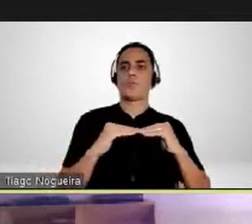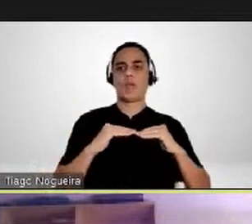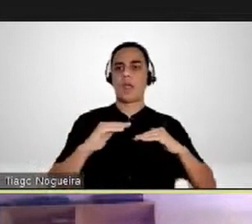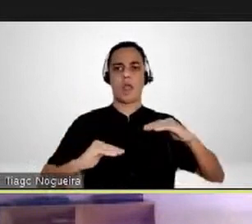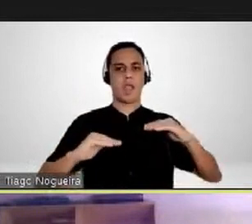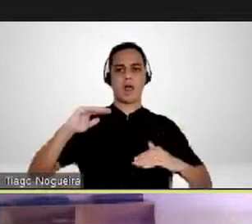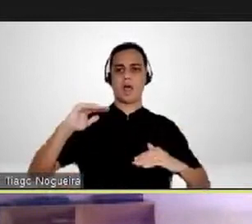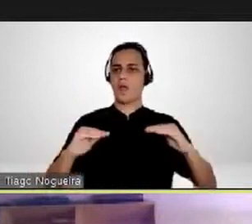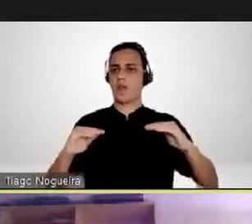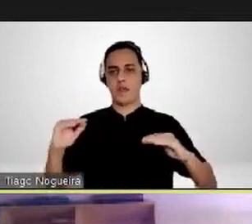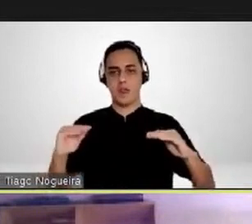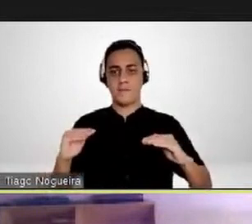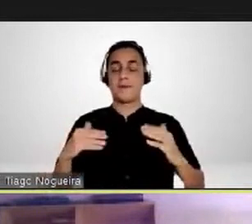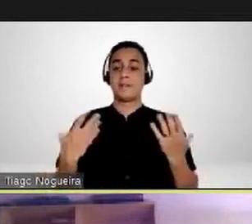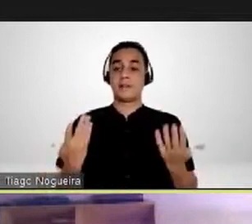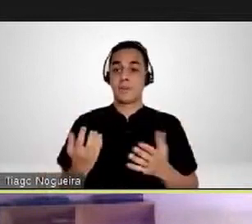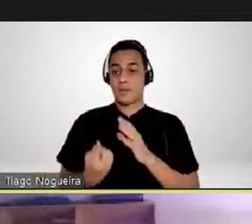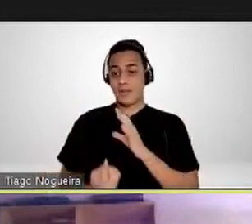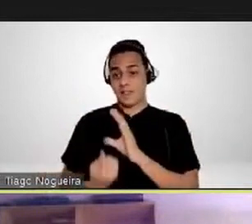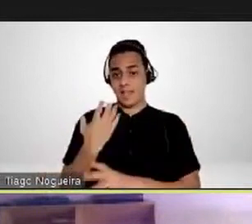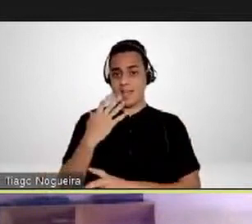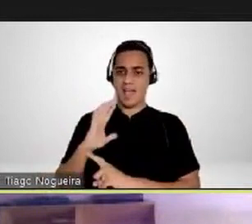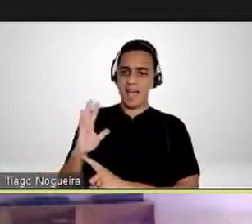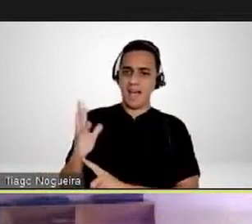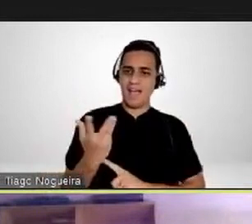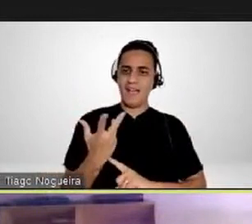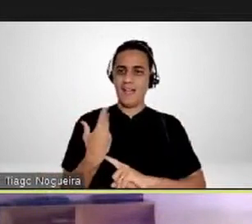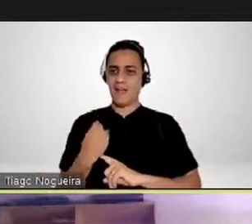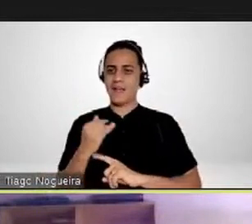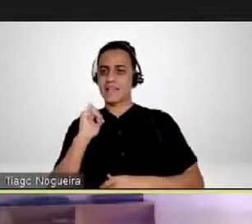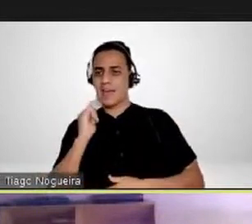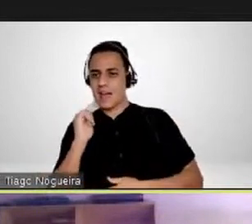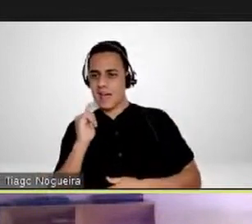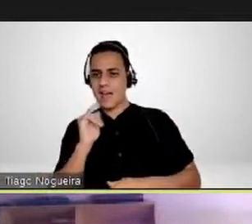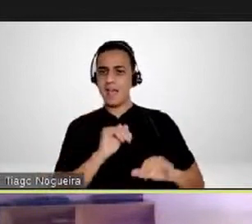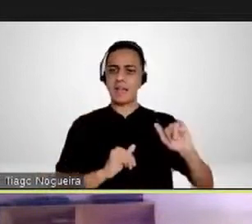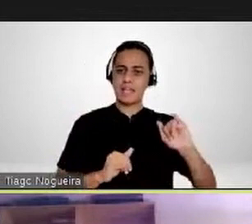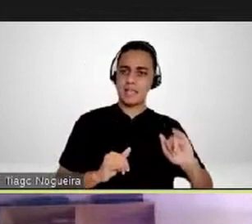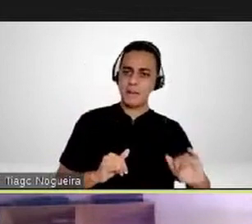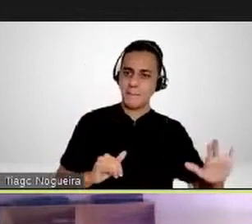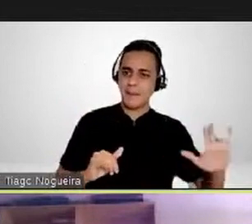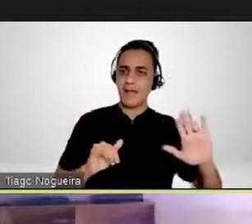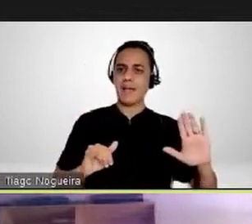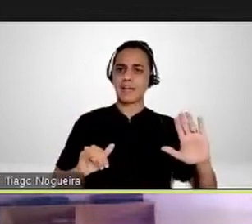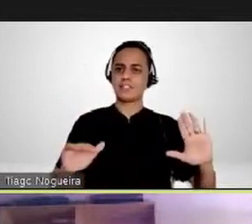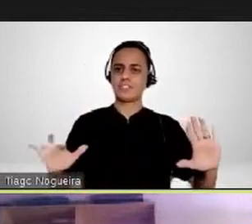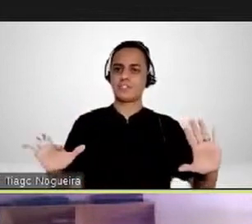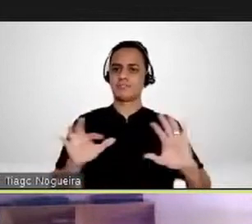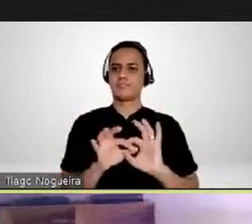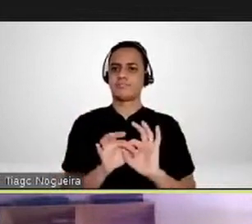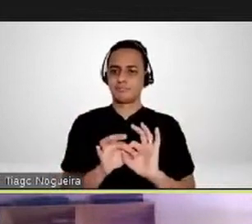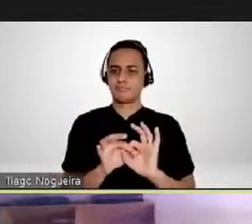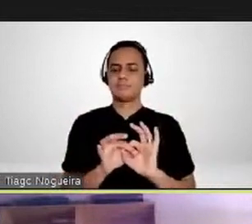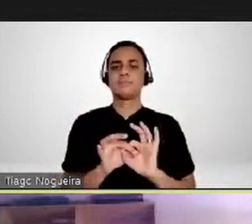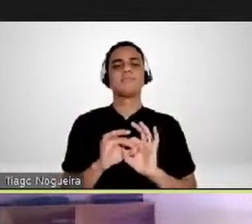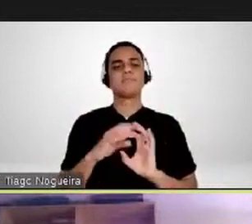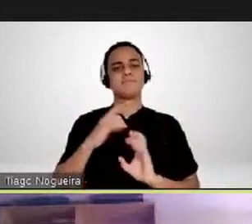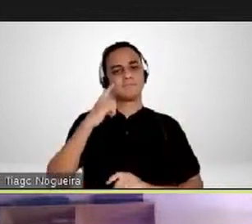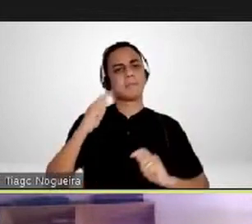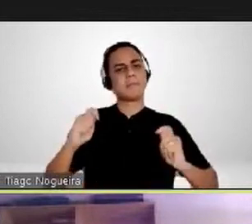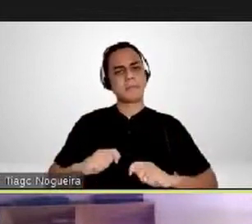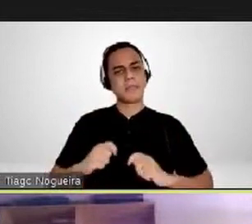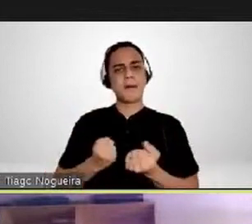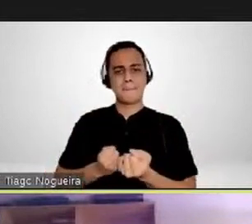criação artística, né? Nessa associação narrativa e imagem, né? Nós imaginamos que poderia apoiar as crianças